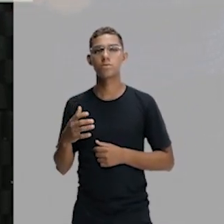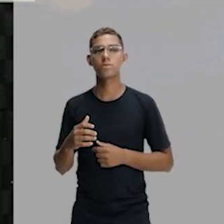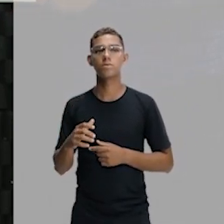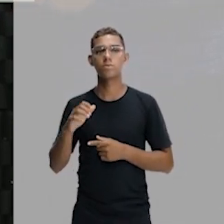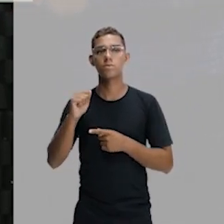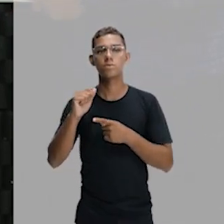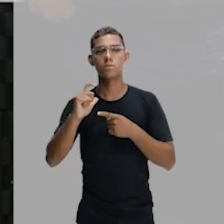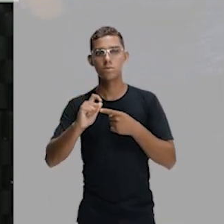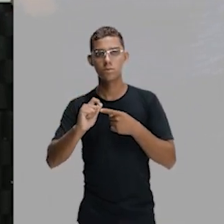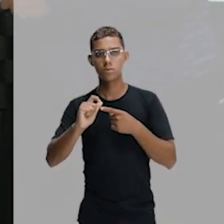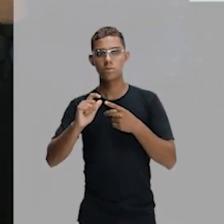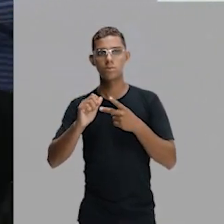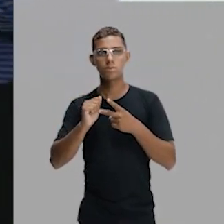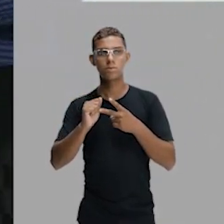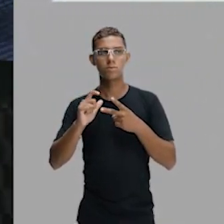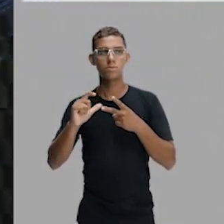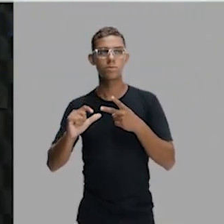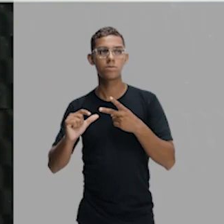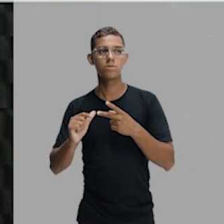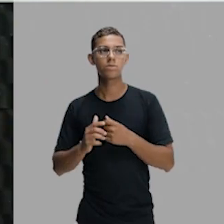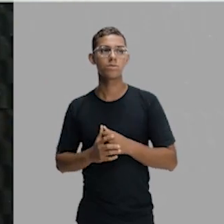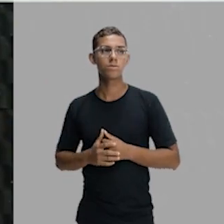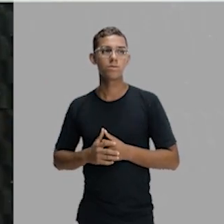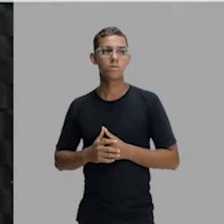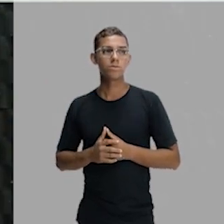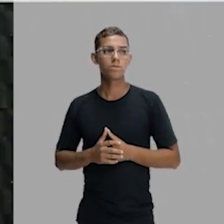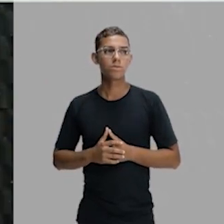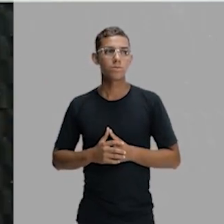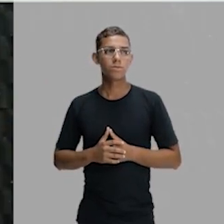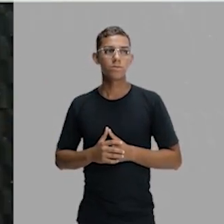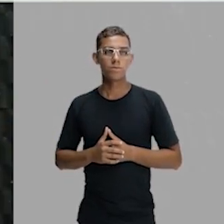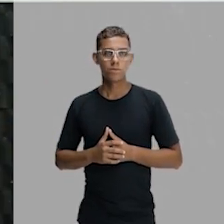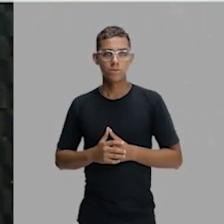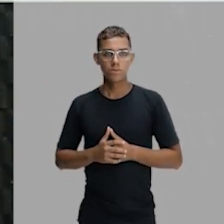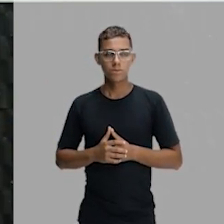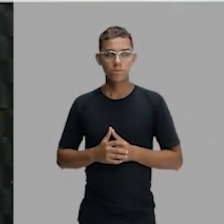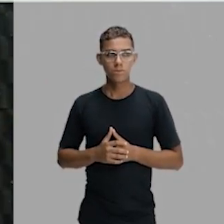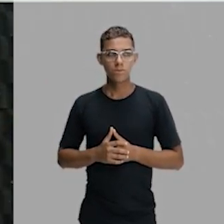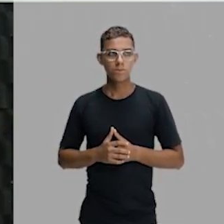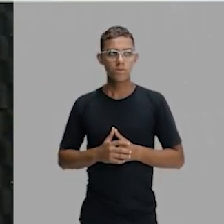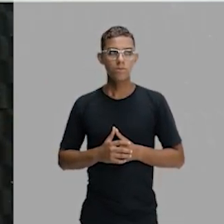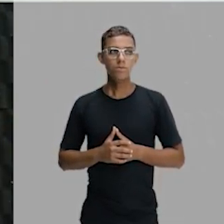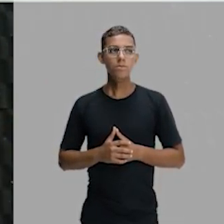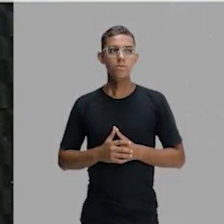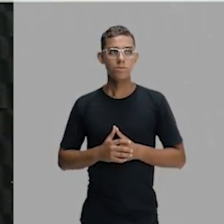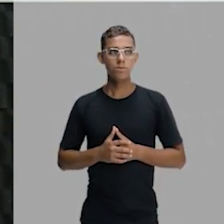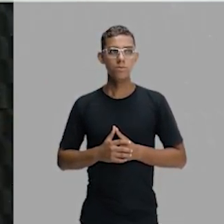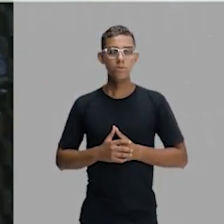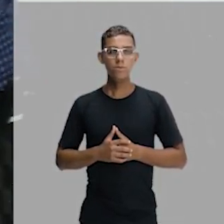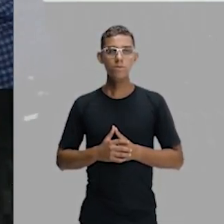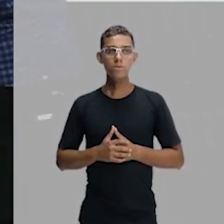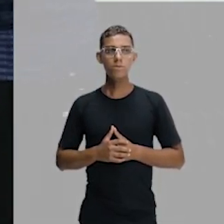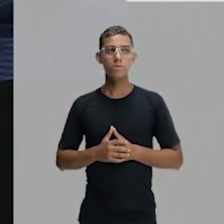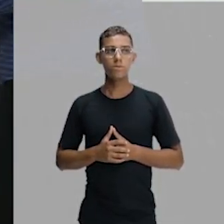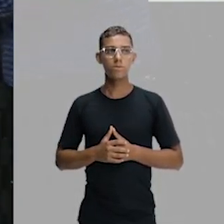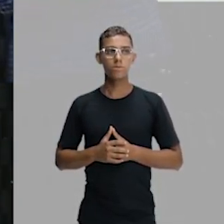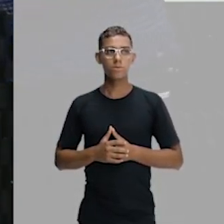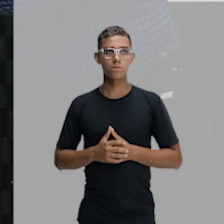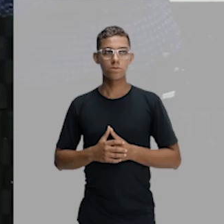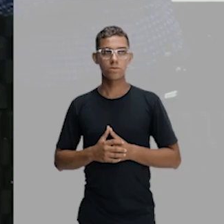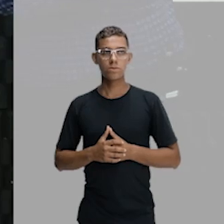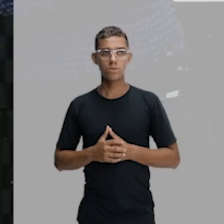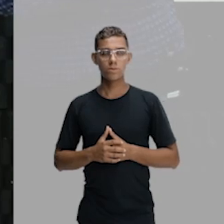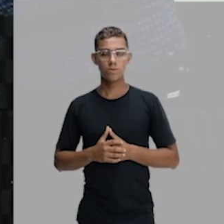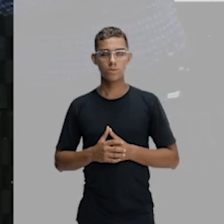são planta baixa. Planta baixa, qual é o genótipo? Homozigoto recessivo, planta baixa. Ele quer saber quantos